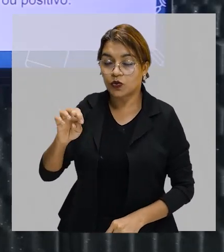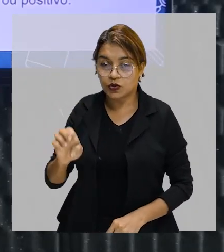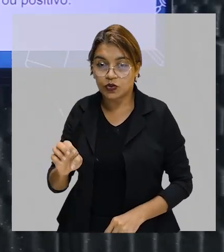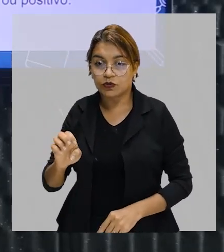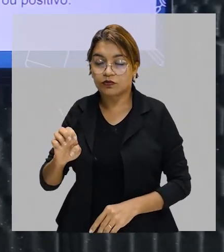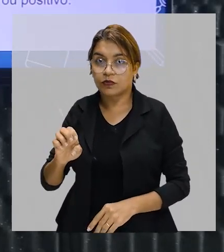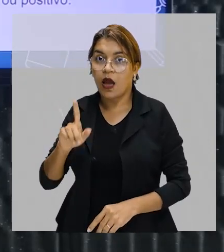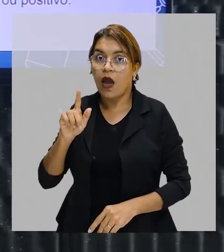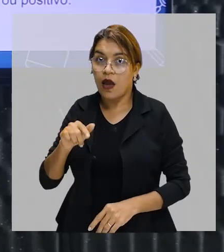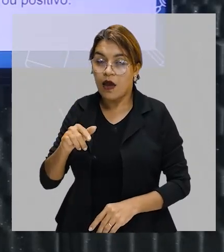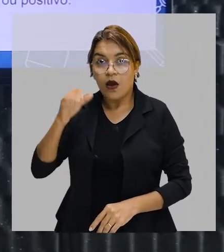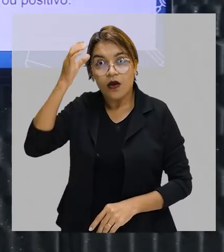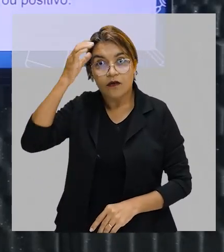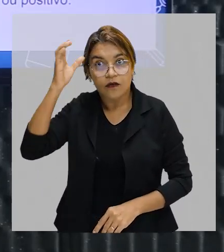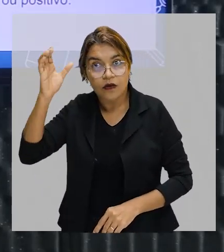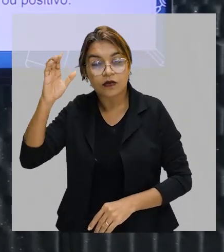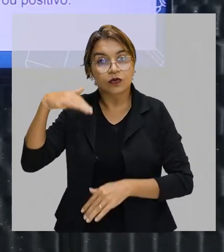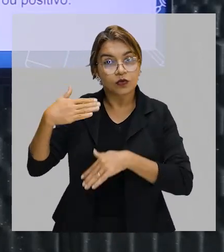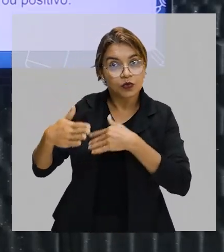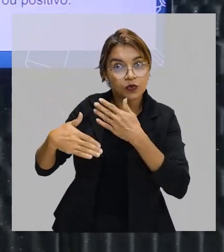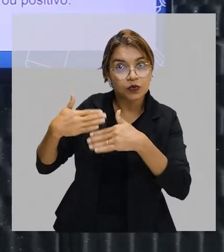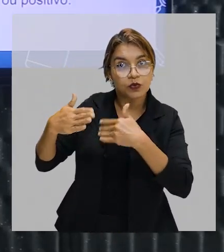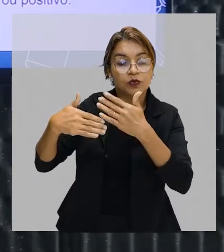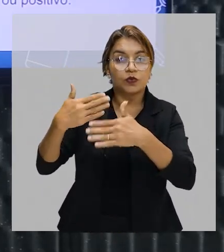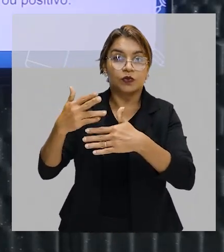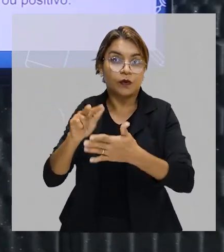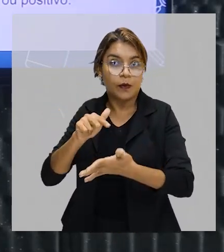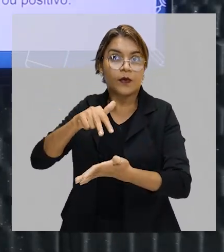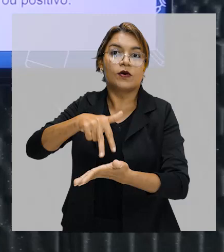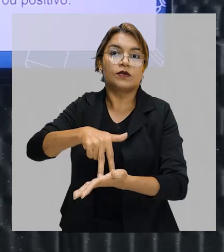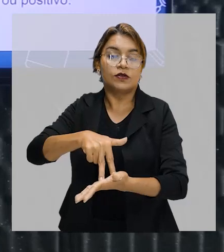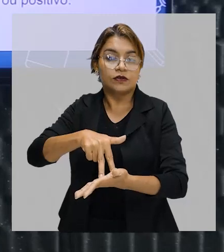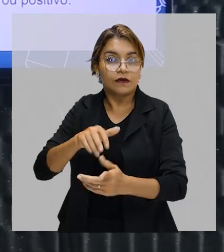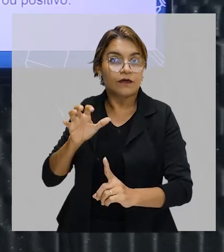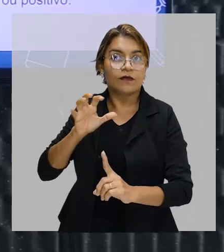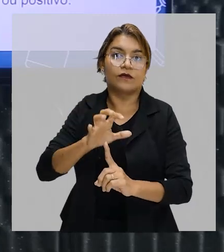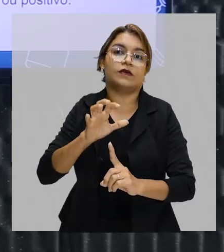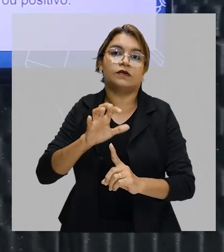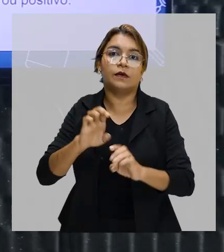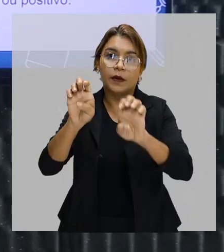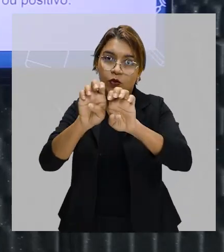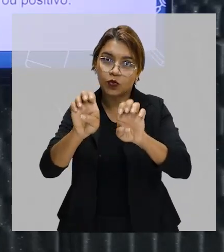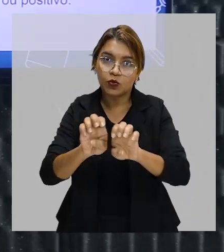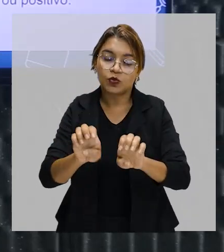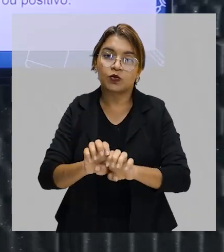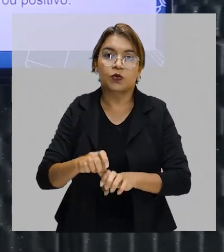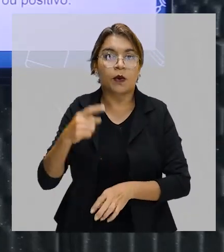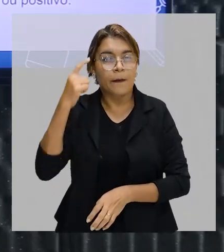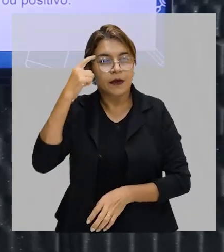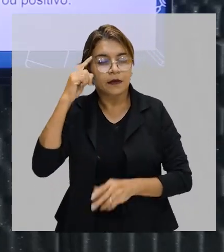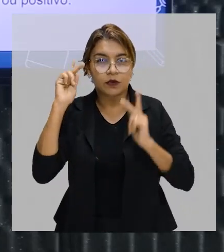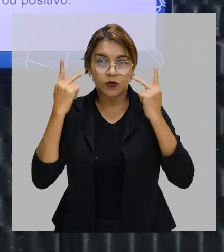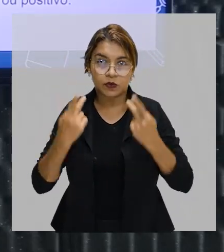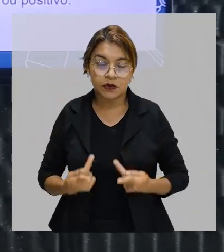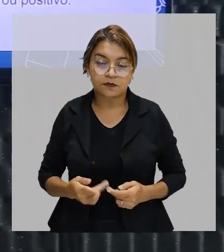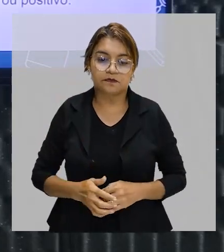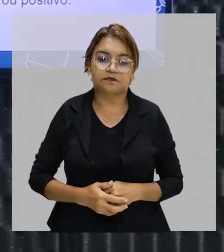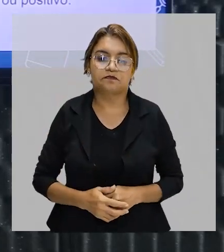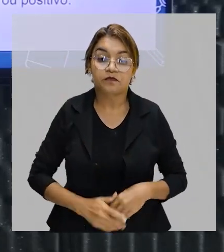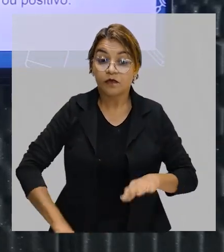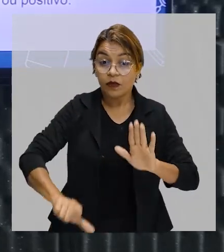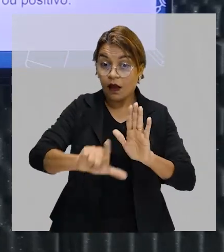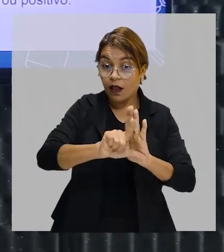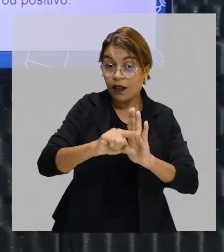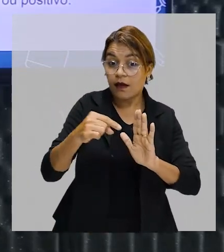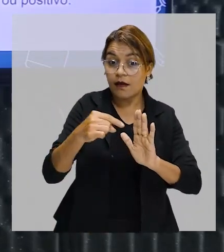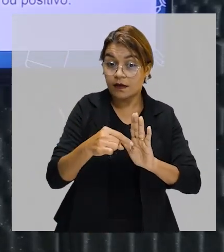da evolução cultural, da evolução das formas de conhecimento, da estrutura do pensamento humano. Essa lei,